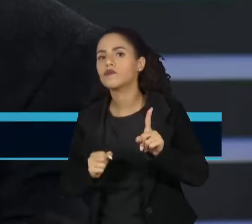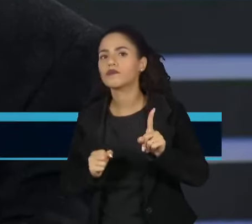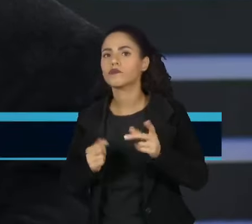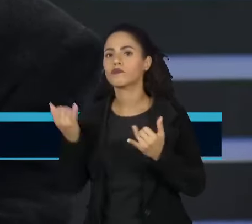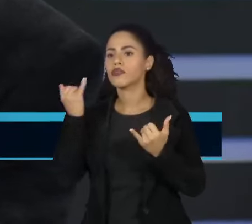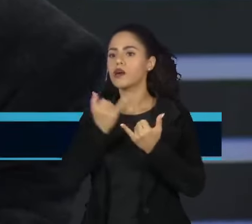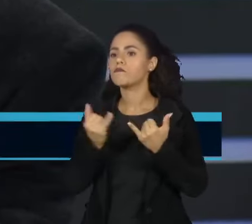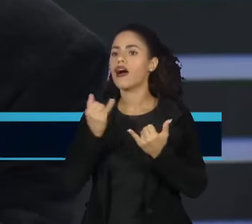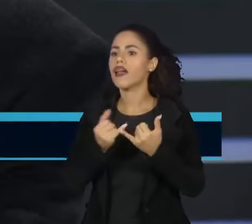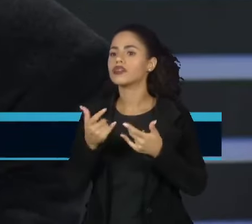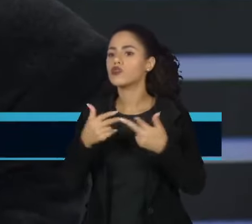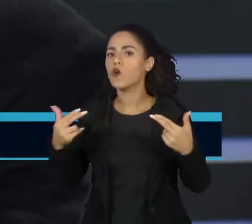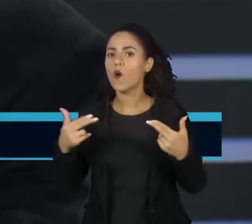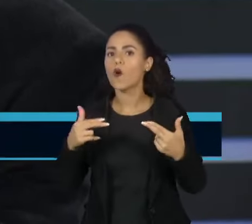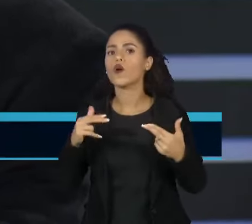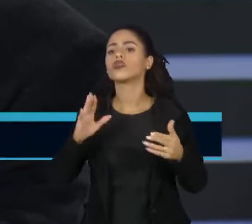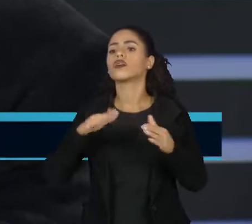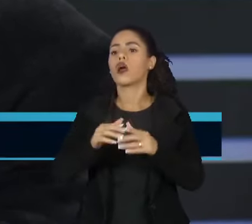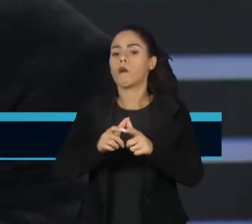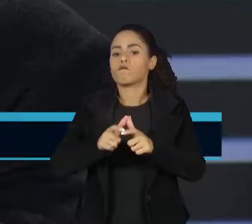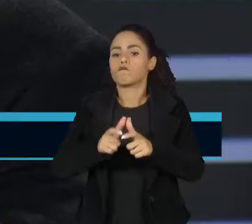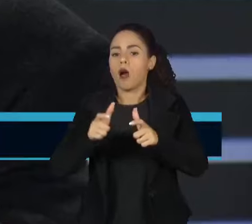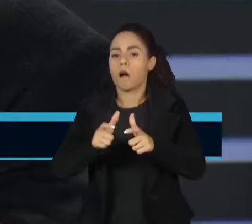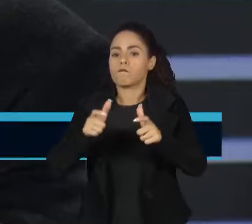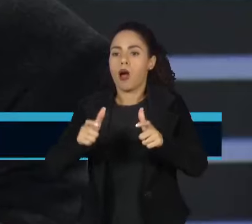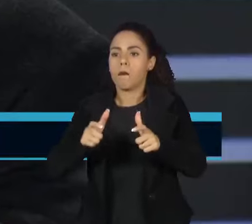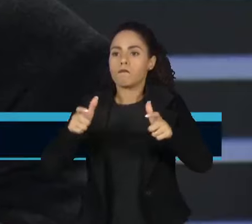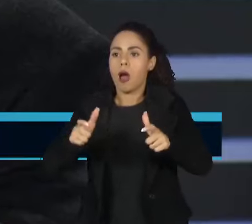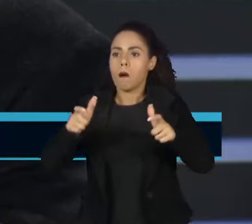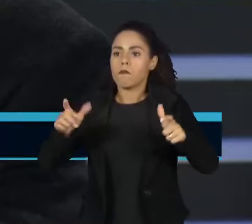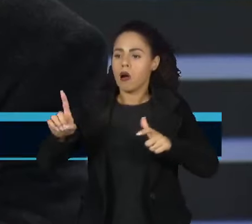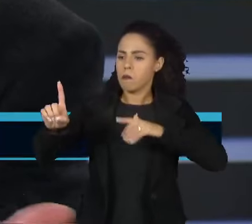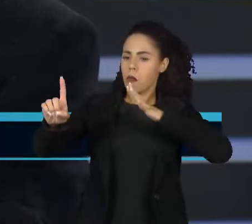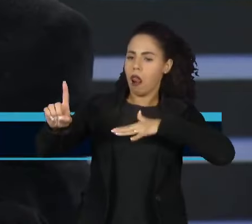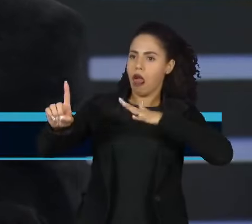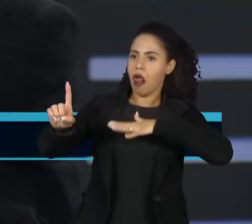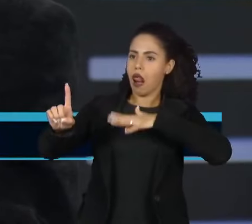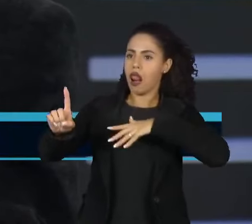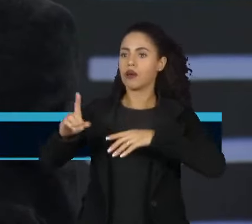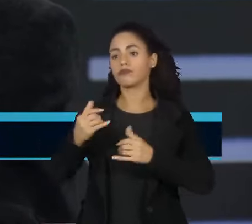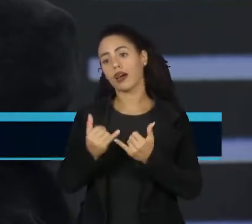de ressonância que ainda aumentou mais o antissemitismo.